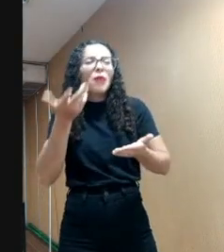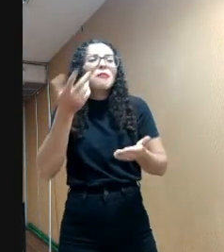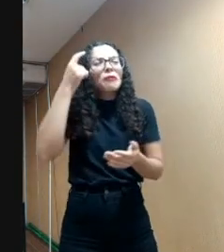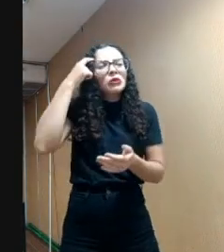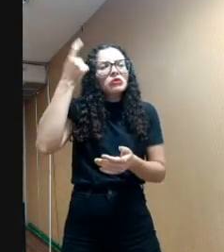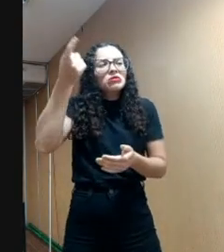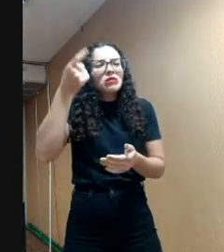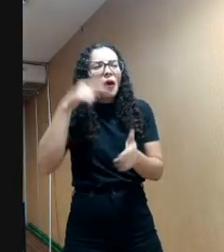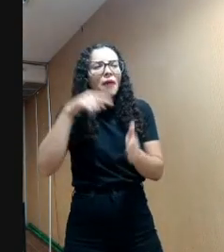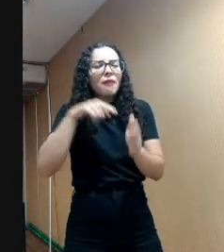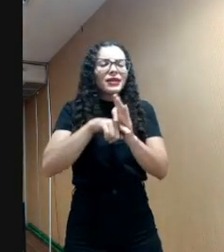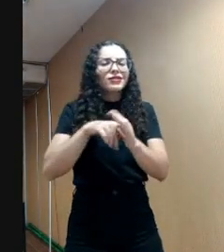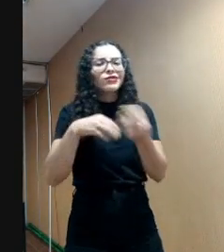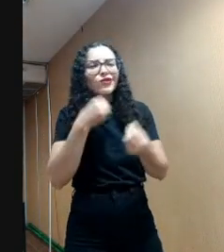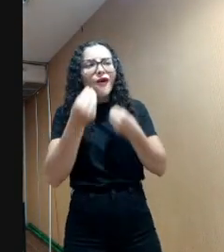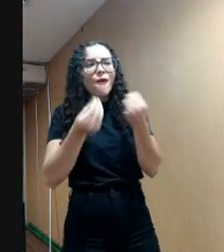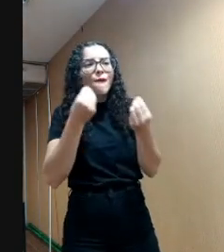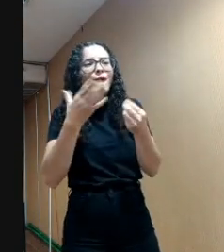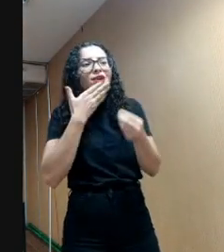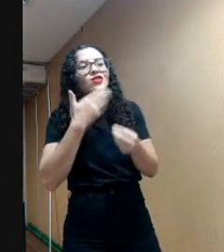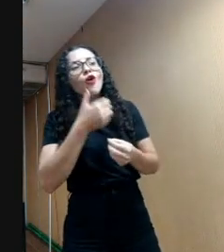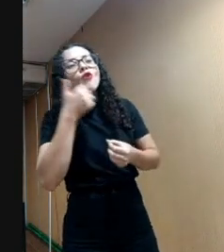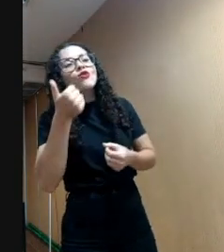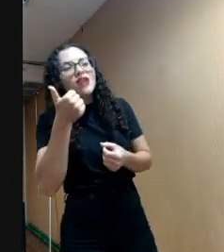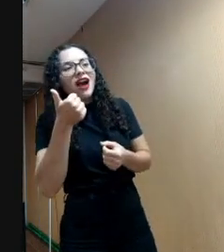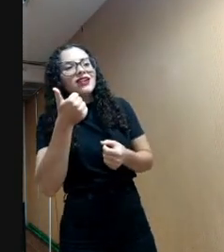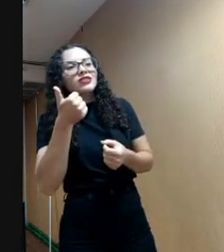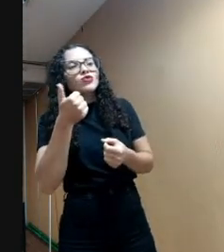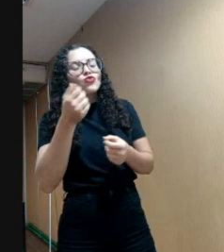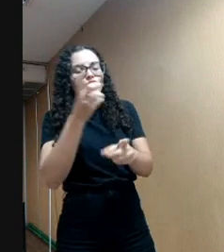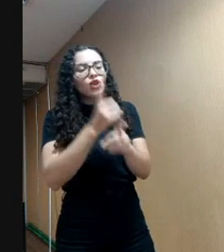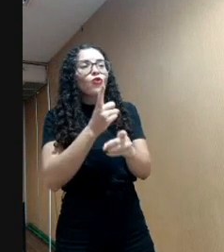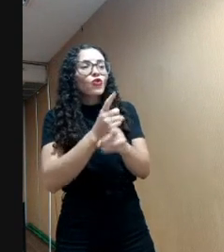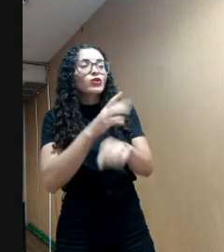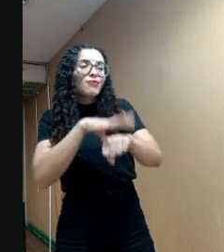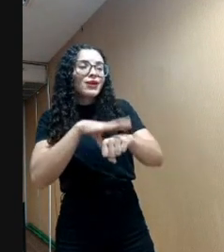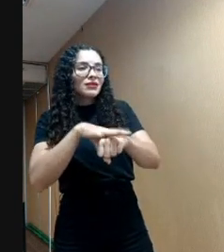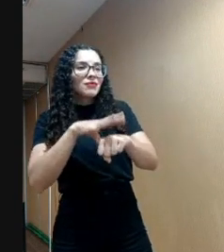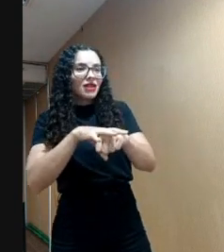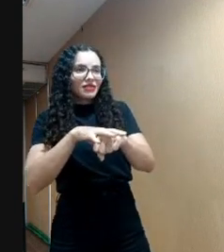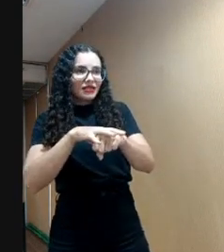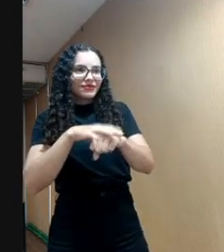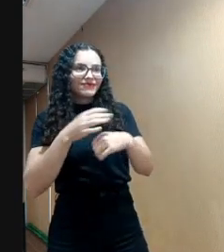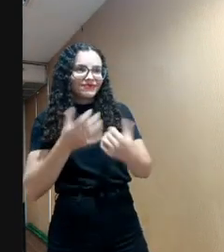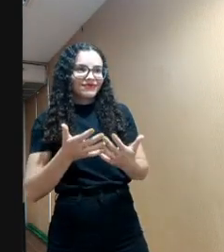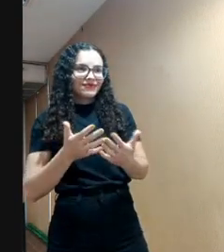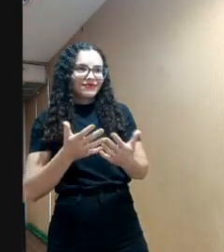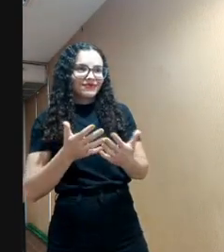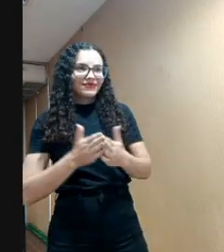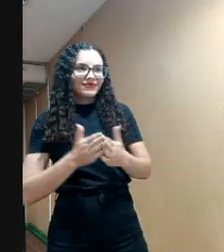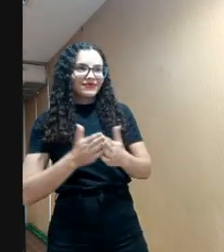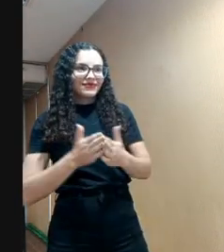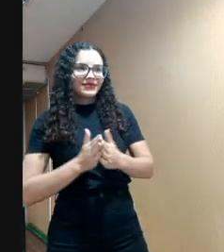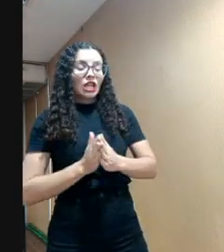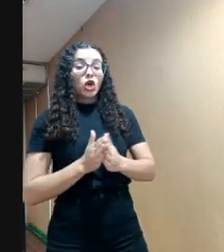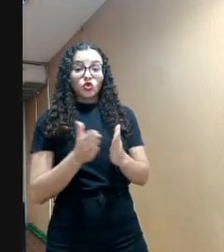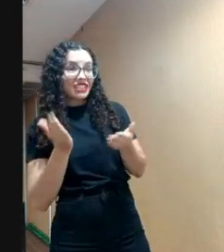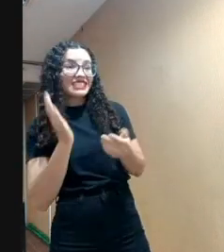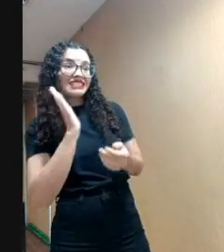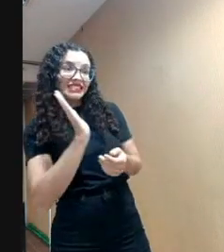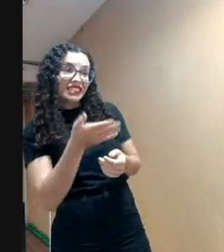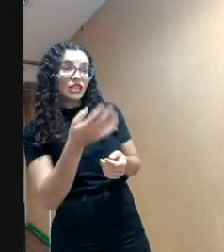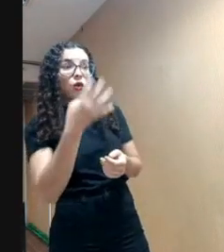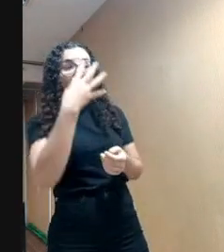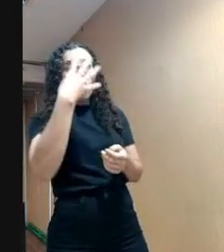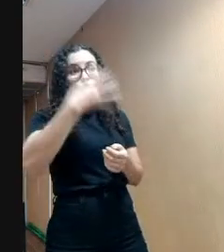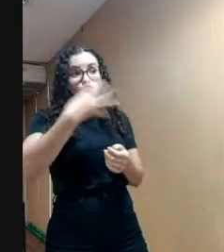né? Foram 3 semanas de matemática e agora já estamos no 4º EMIP. Sendo